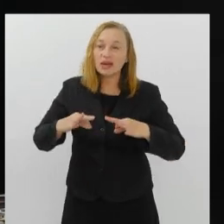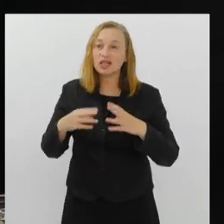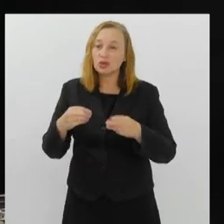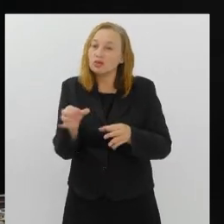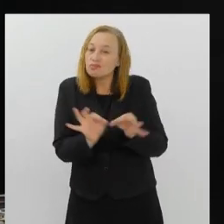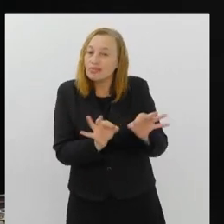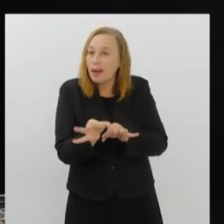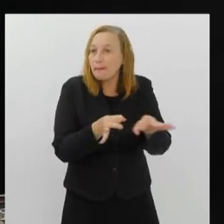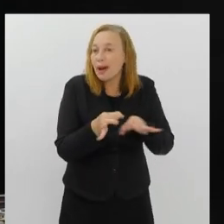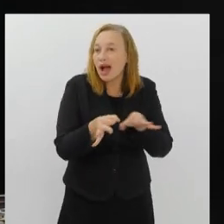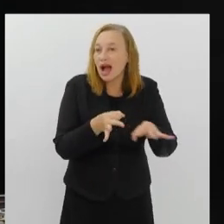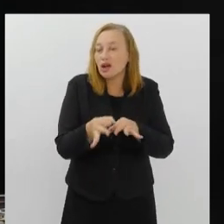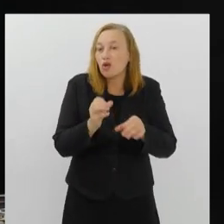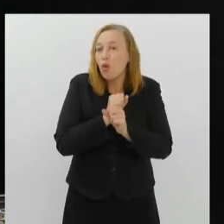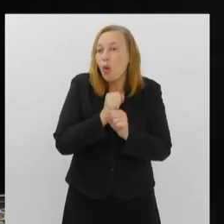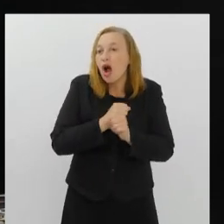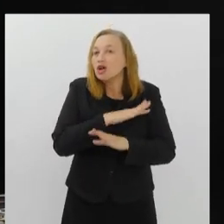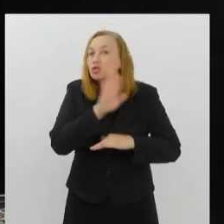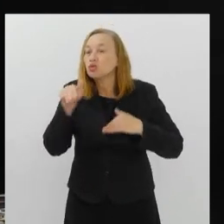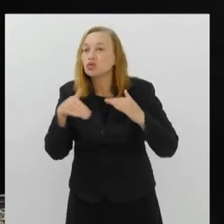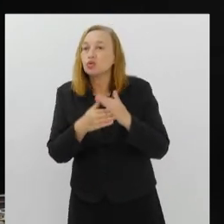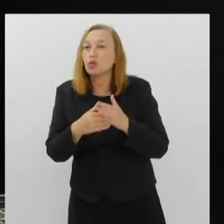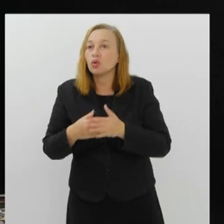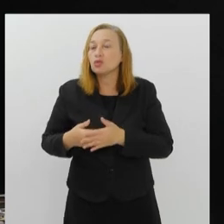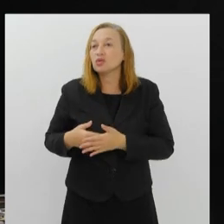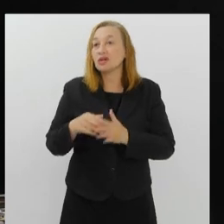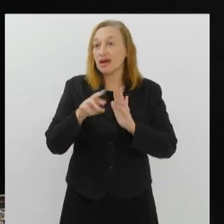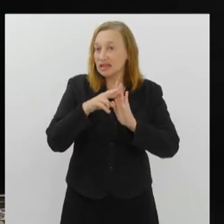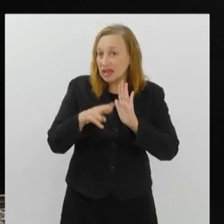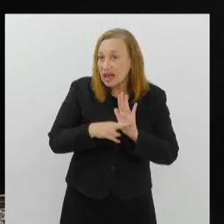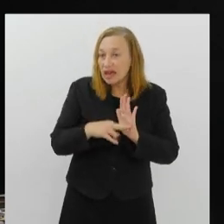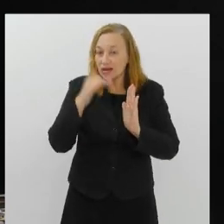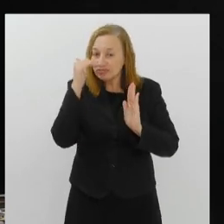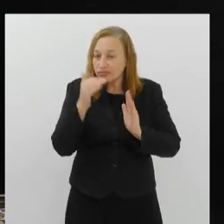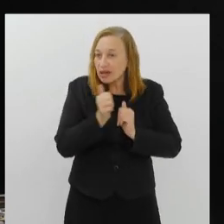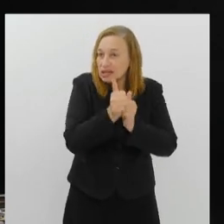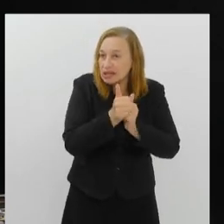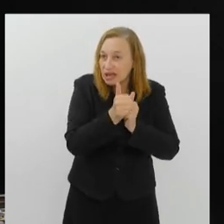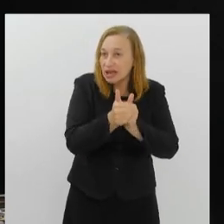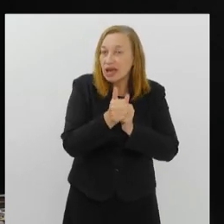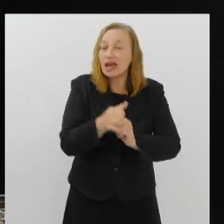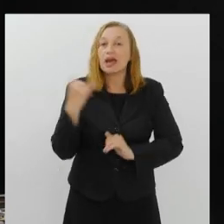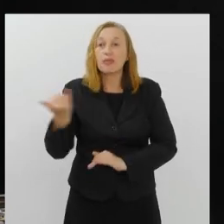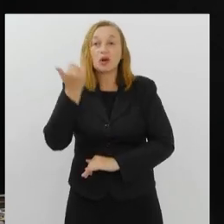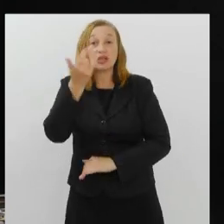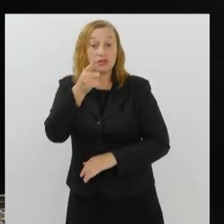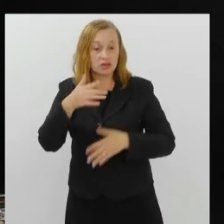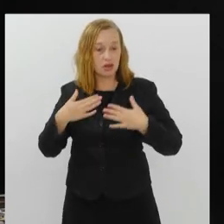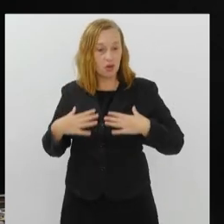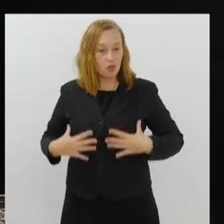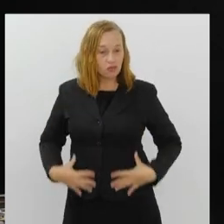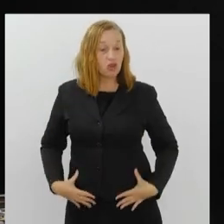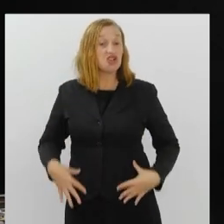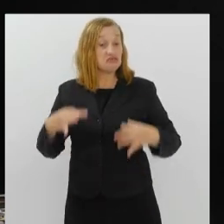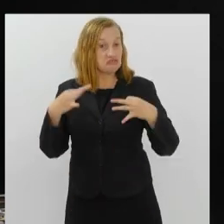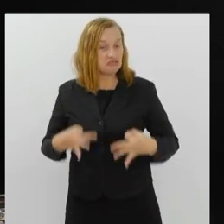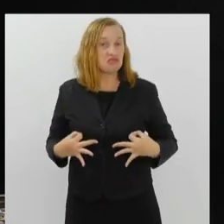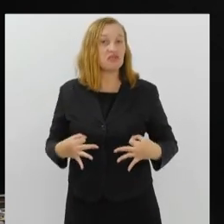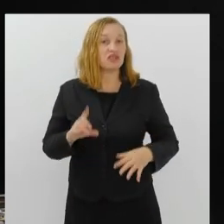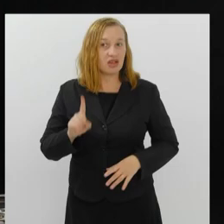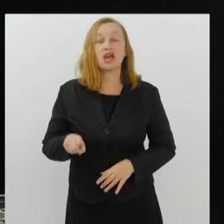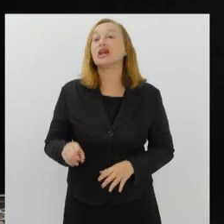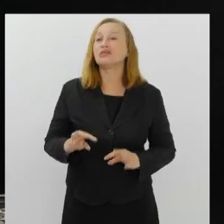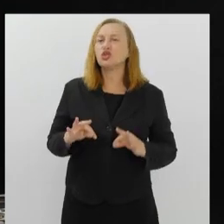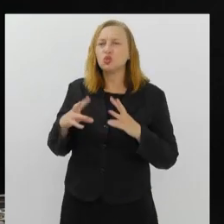uma função durante o ano todo, tem as obrigações dela. E é importante que você esteja bem trajada, né? E Exatamente. tudo isso